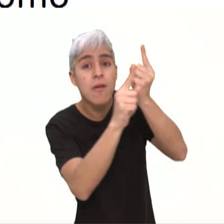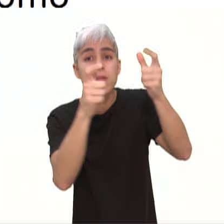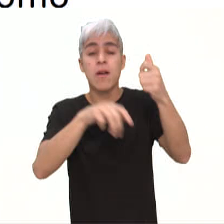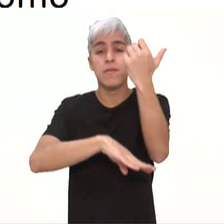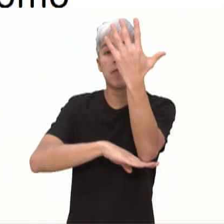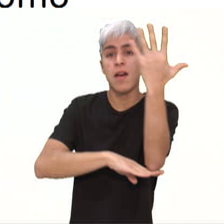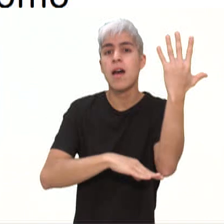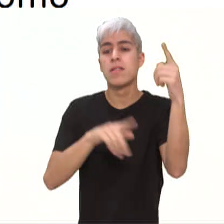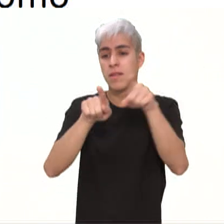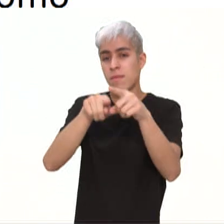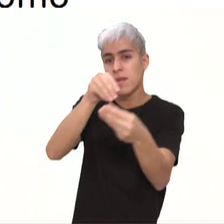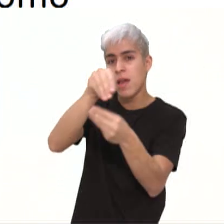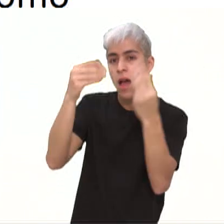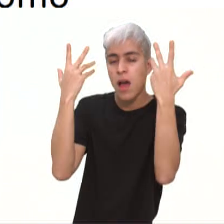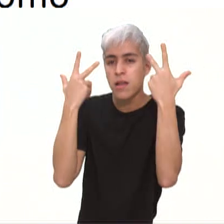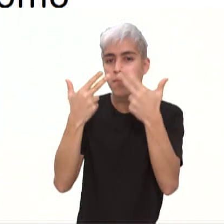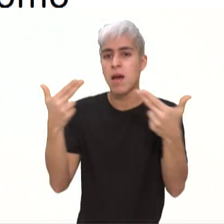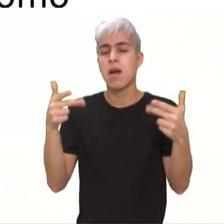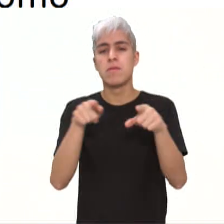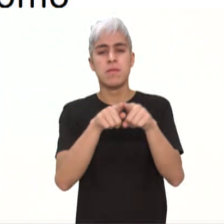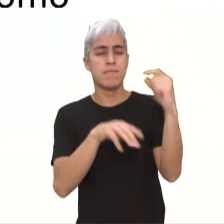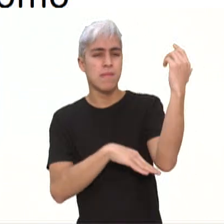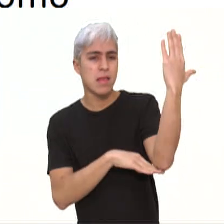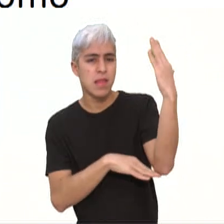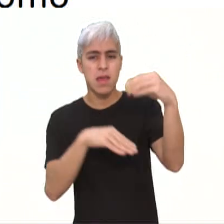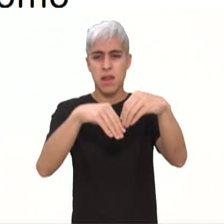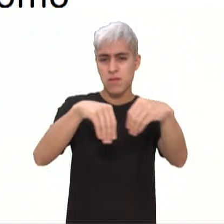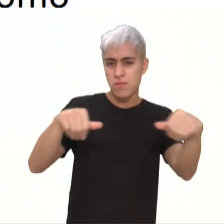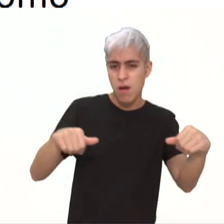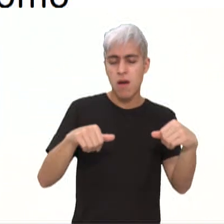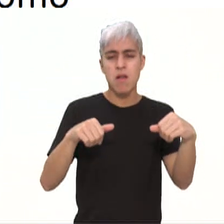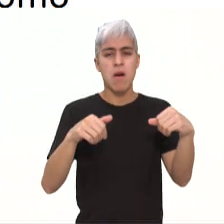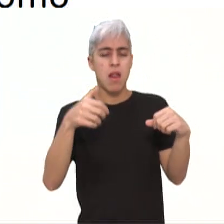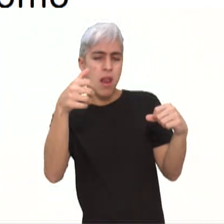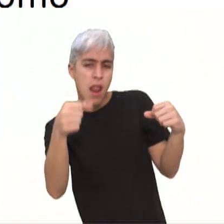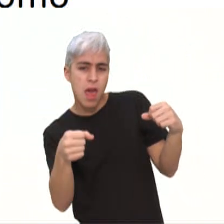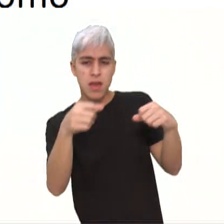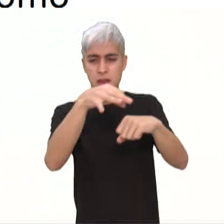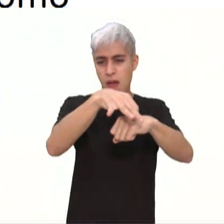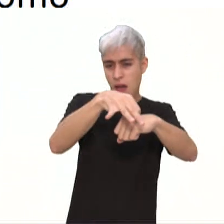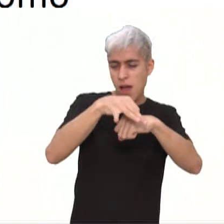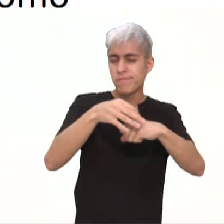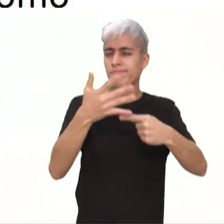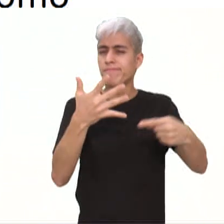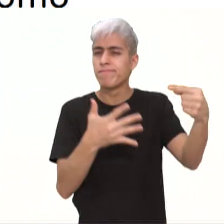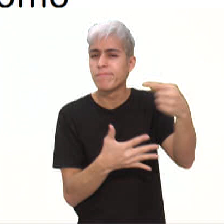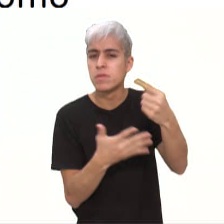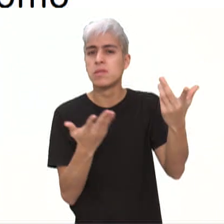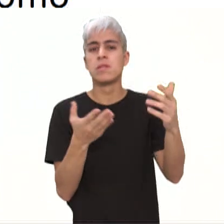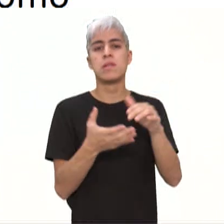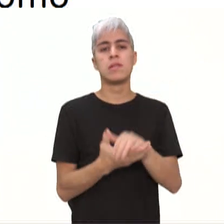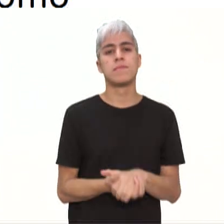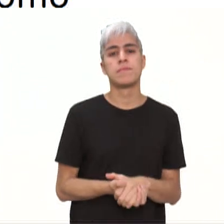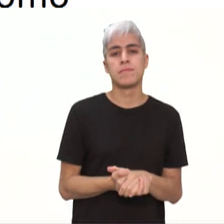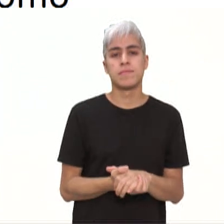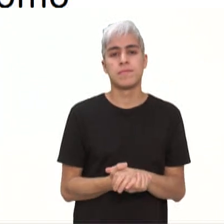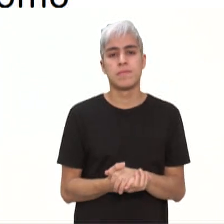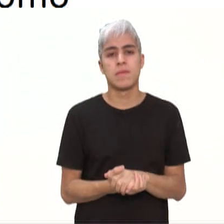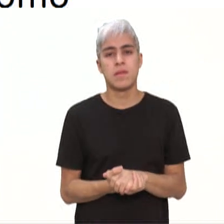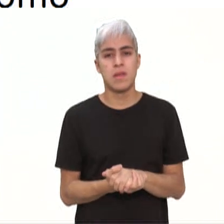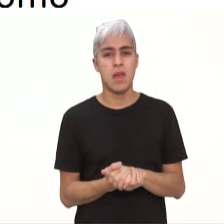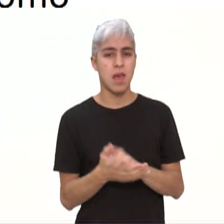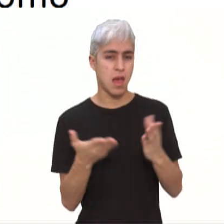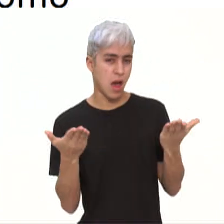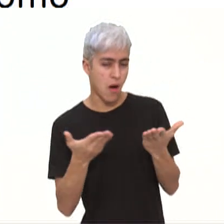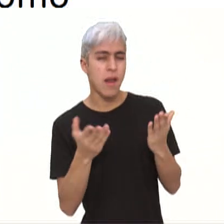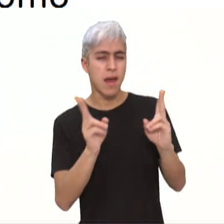como a madeira, o solo, a carne, o leite, né? A questão dos recursos, dos